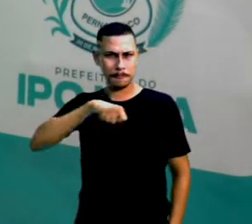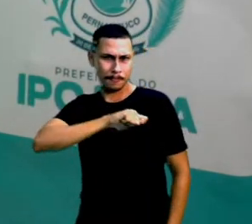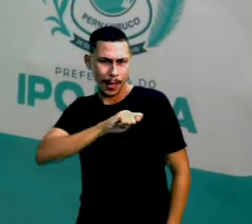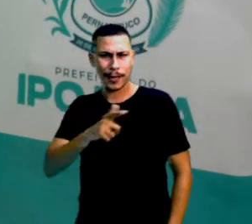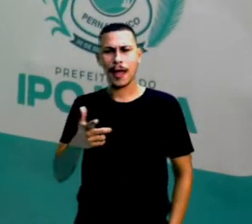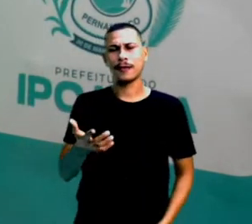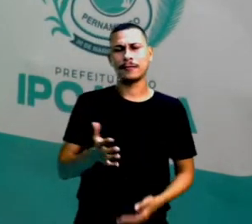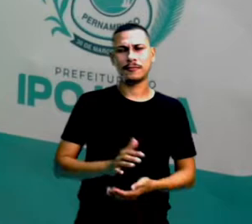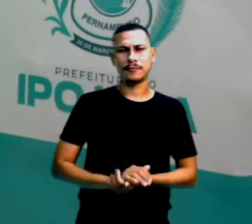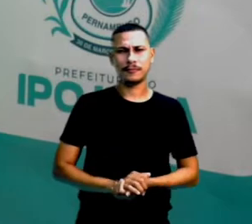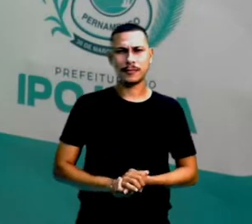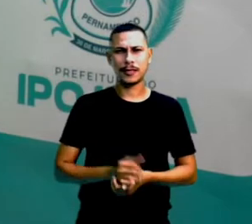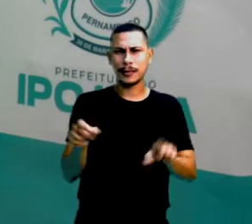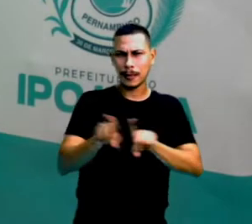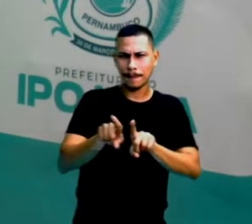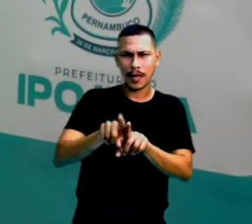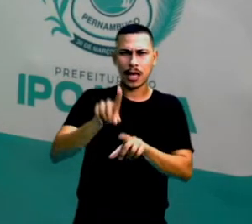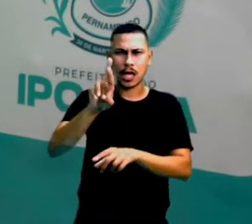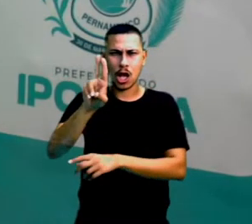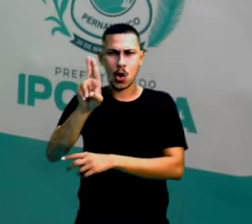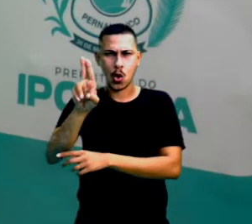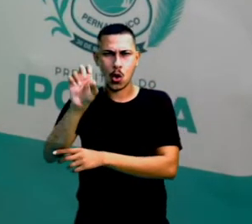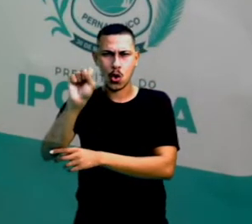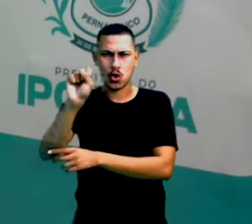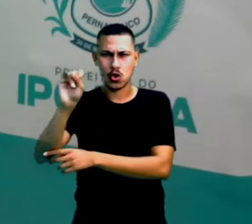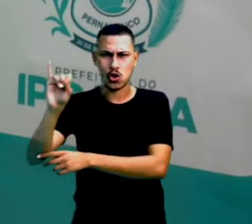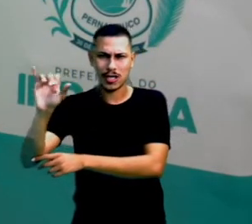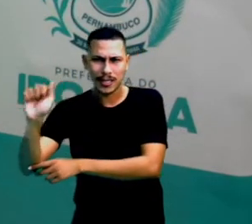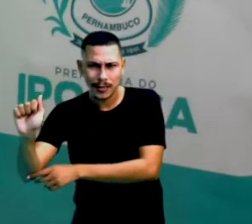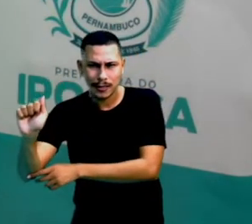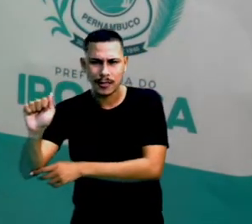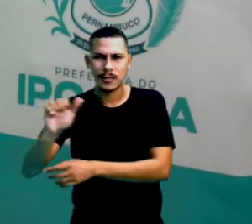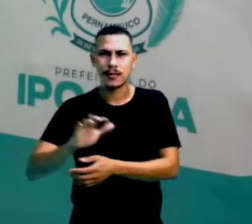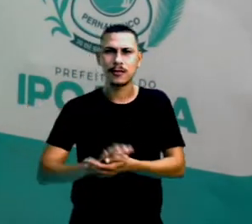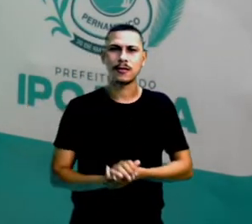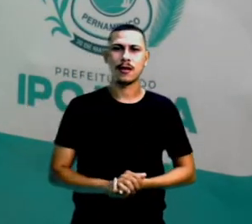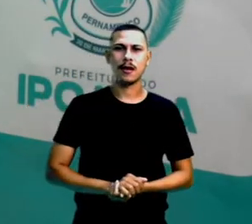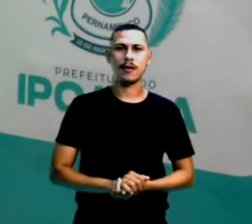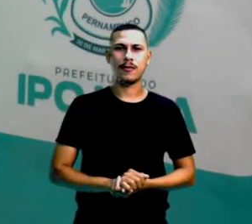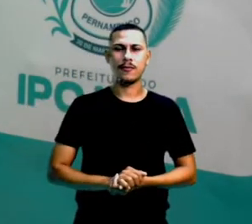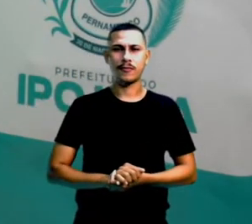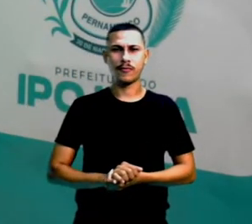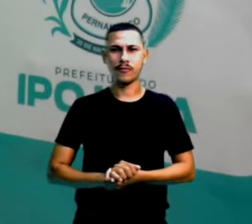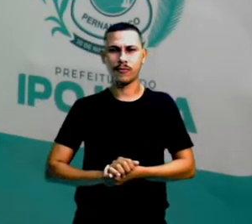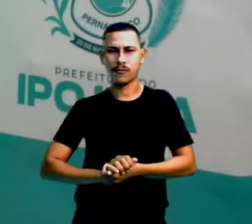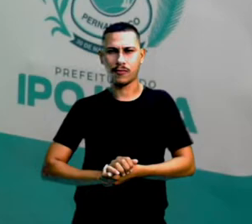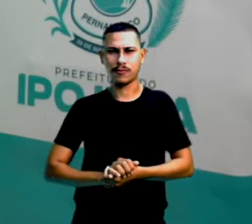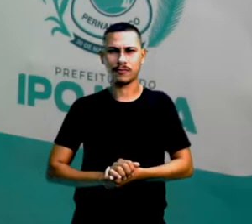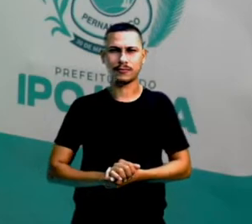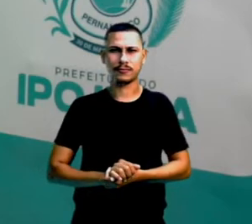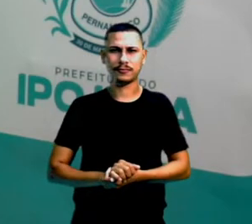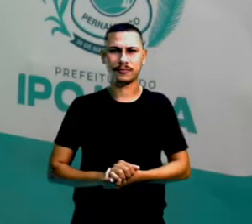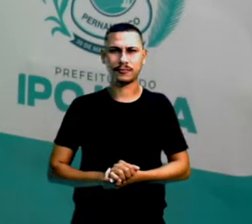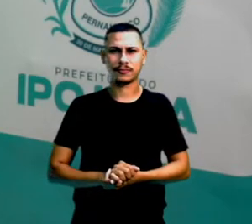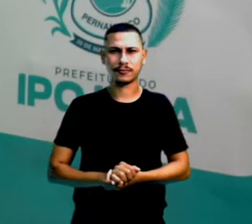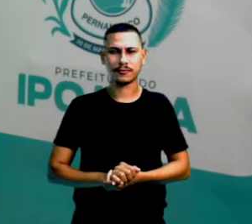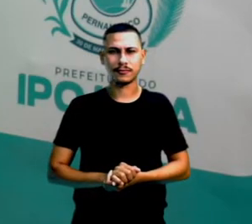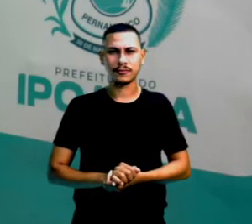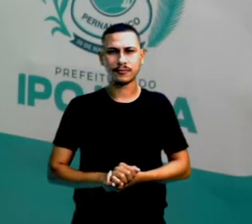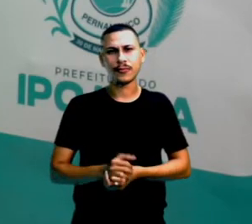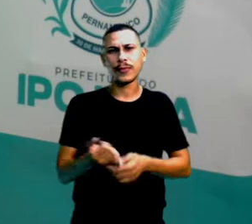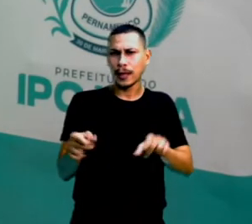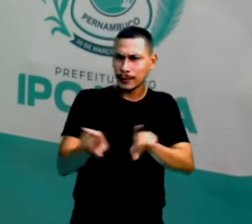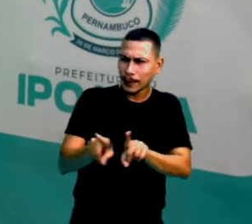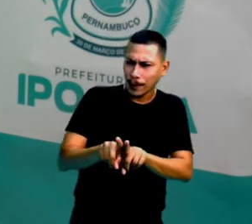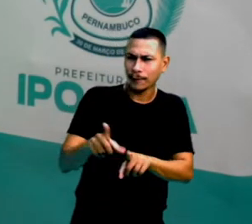através da Rússia, da União Soviética, que parte está tá no Ocidente, parte está no Oriente, né?